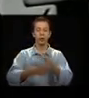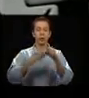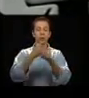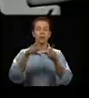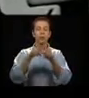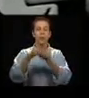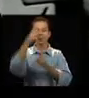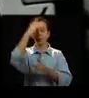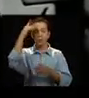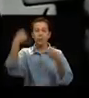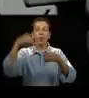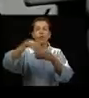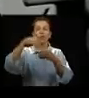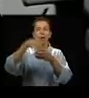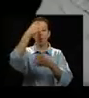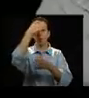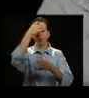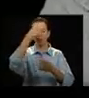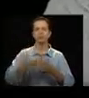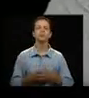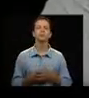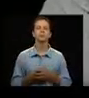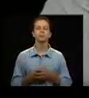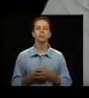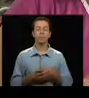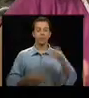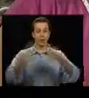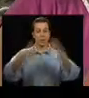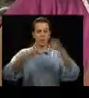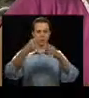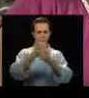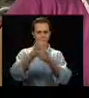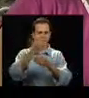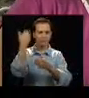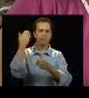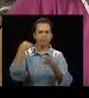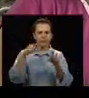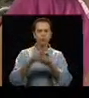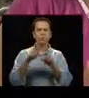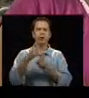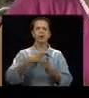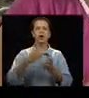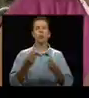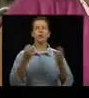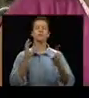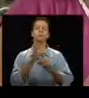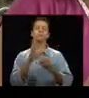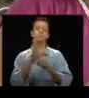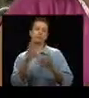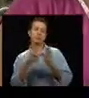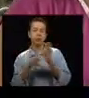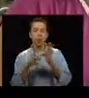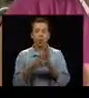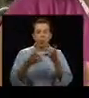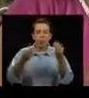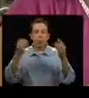Quem vende o voto é a massa. O povo vota com consciência. A política, né, na época, havia muita